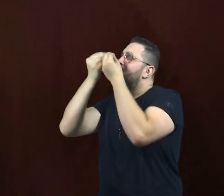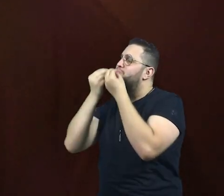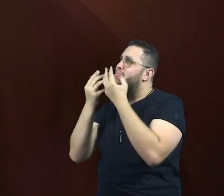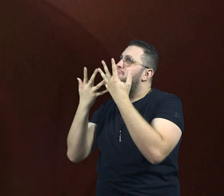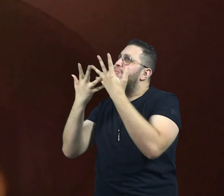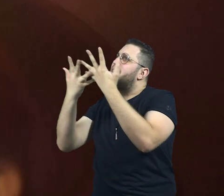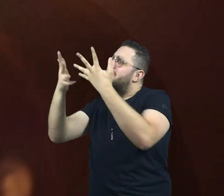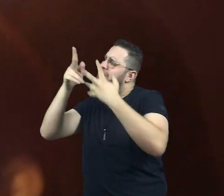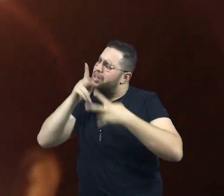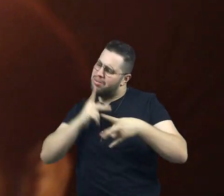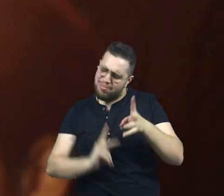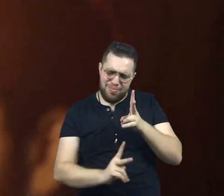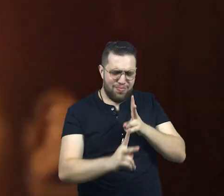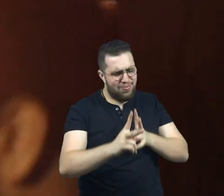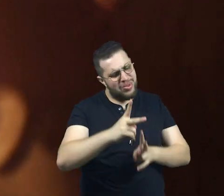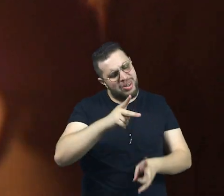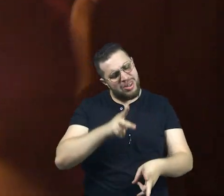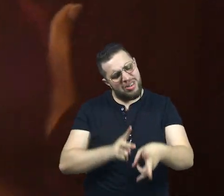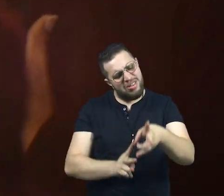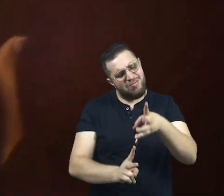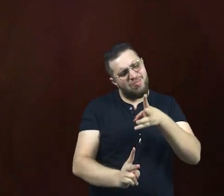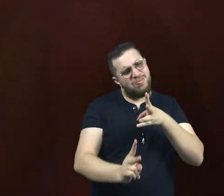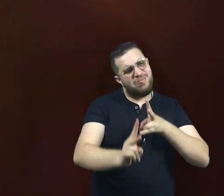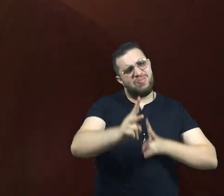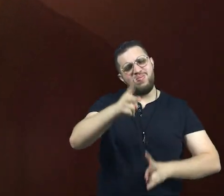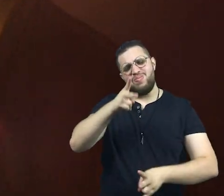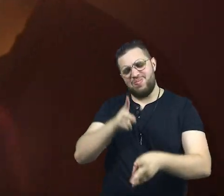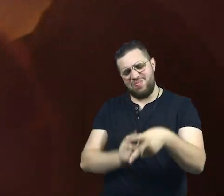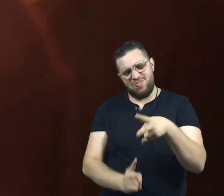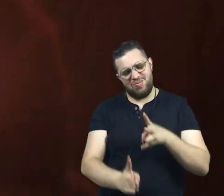poder para sempre,